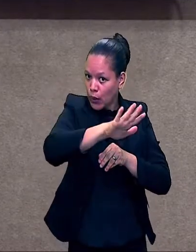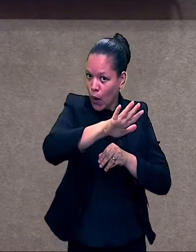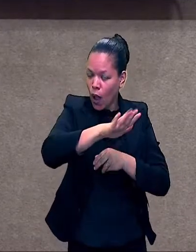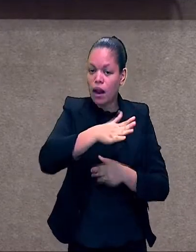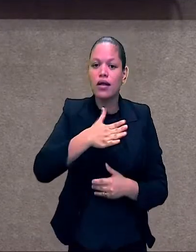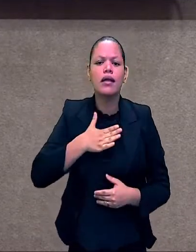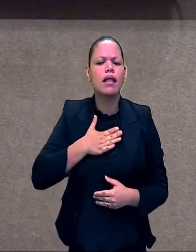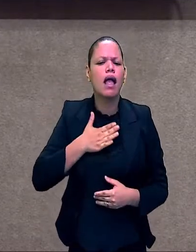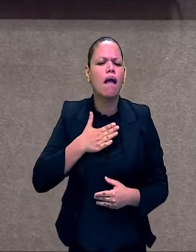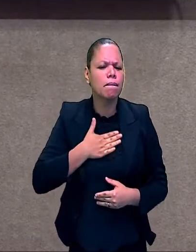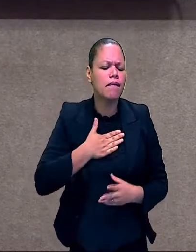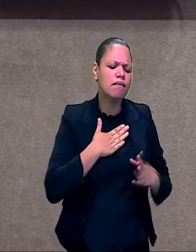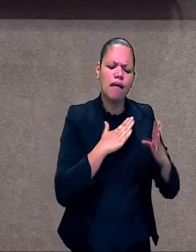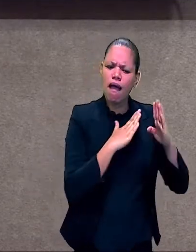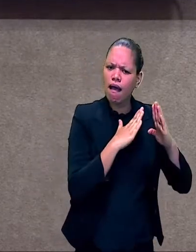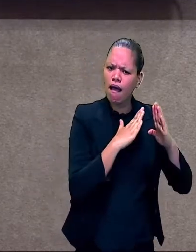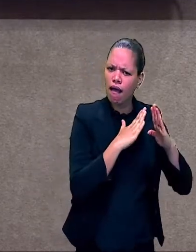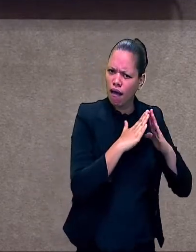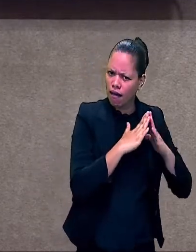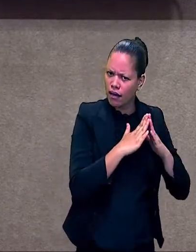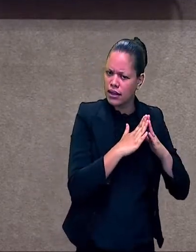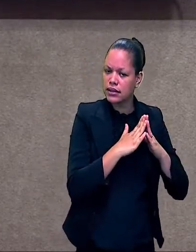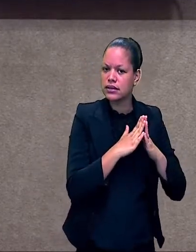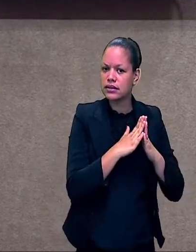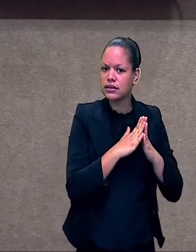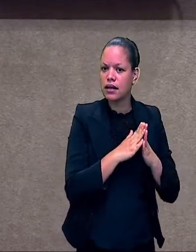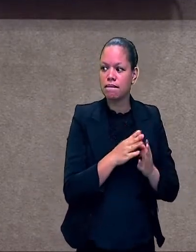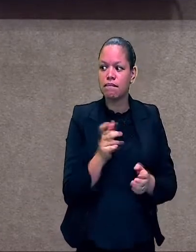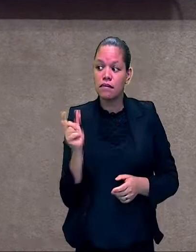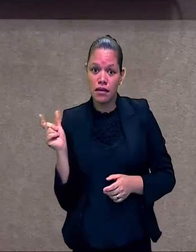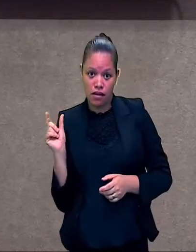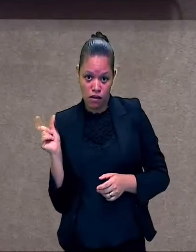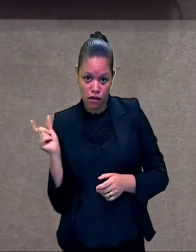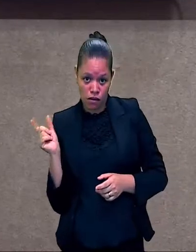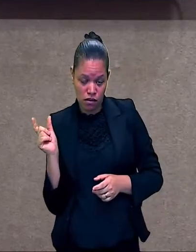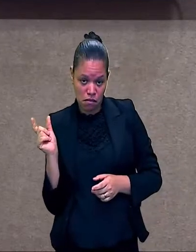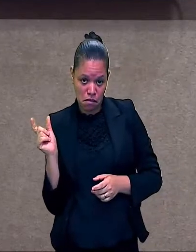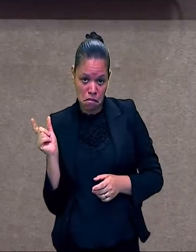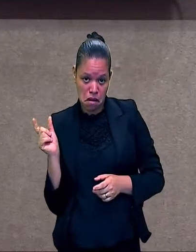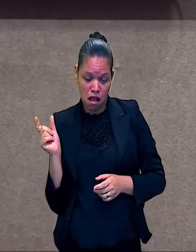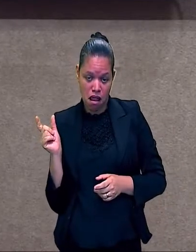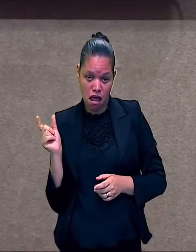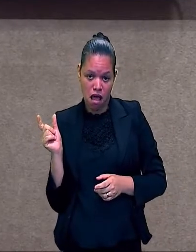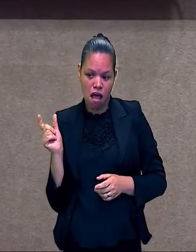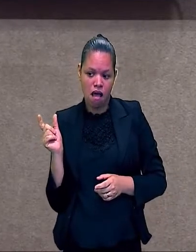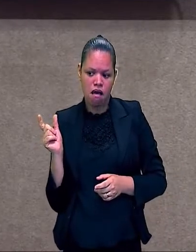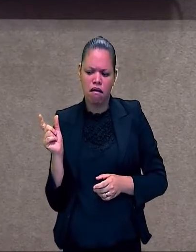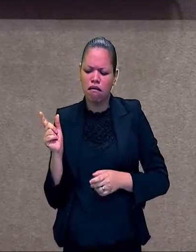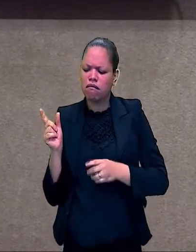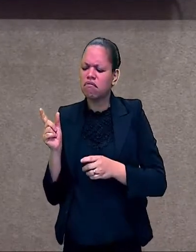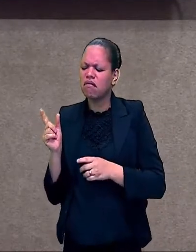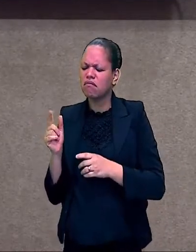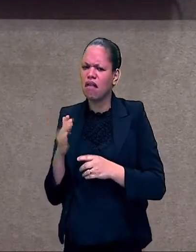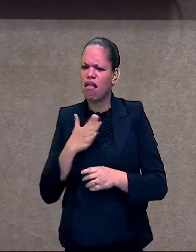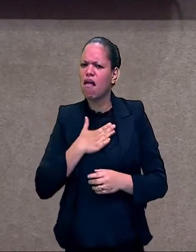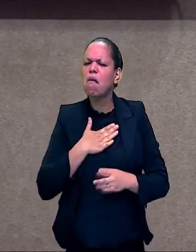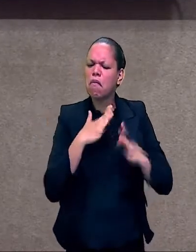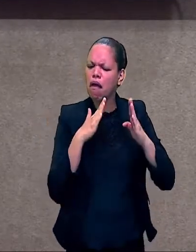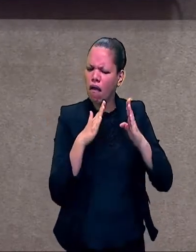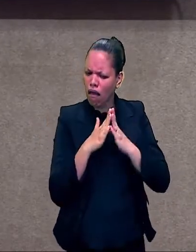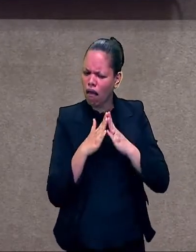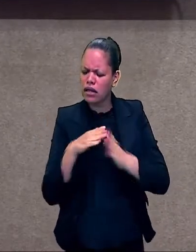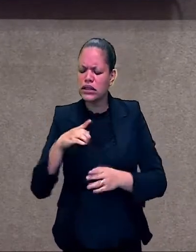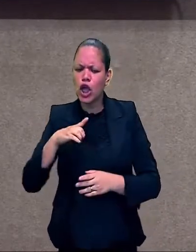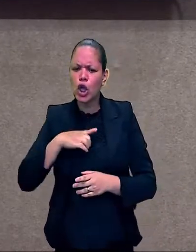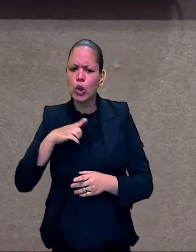a territorialidade, que é o quê? Esse é o meu quarto, eu quero privacidade no meu quarto, eu arrumei ele do meu